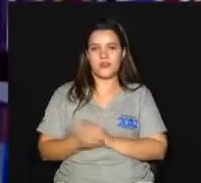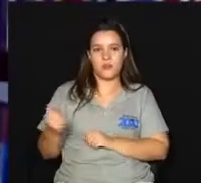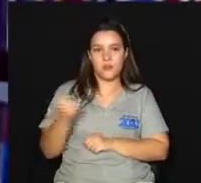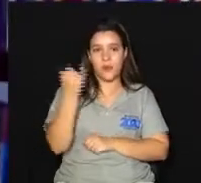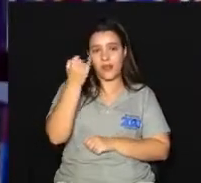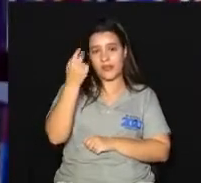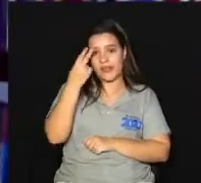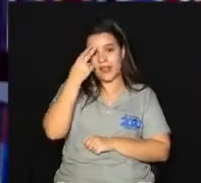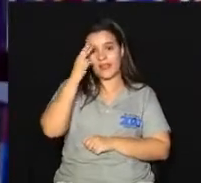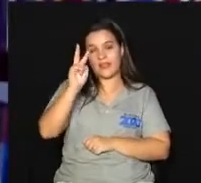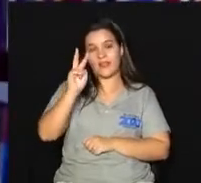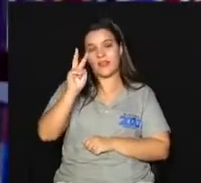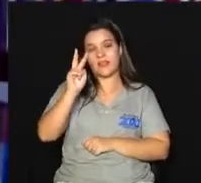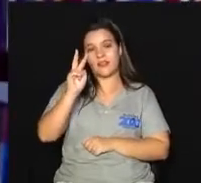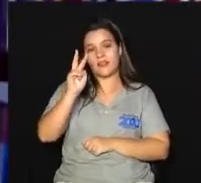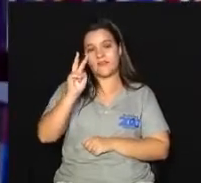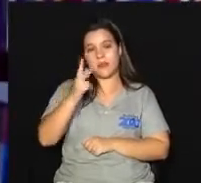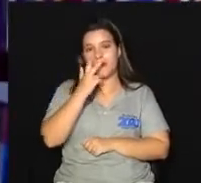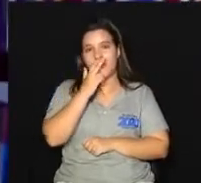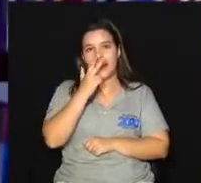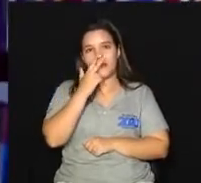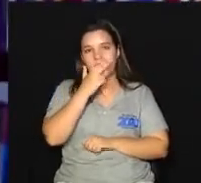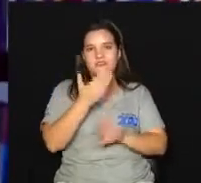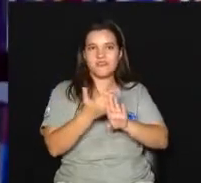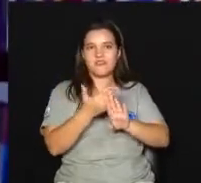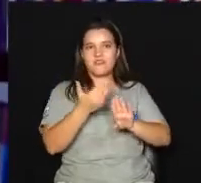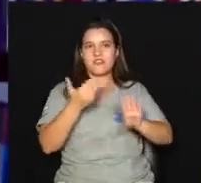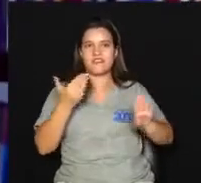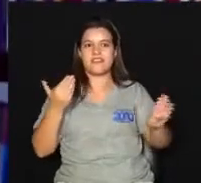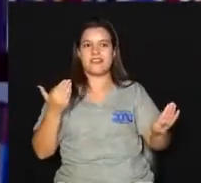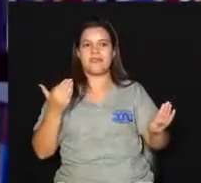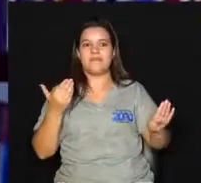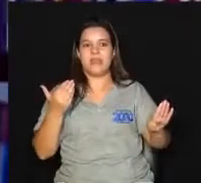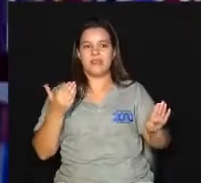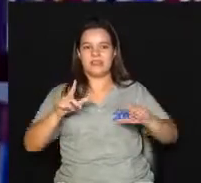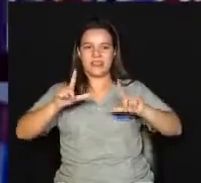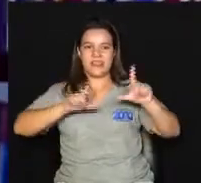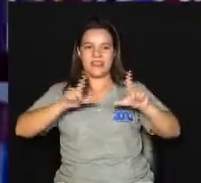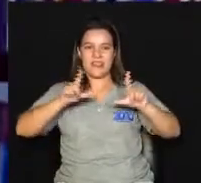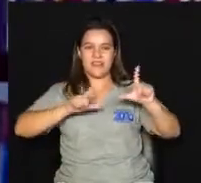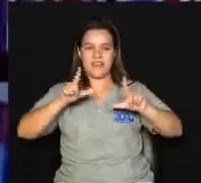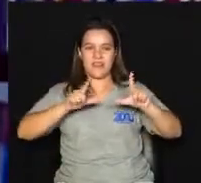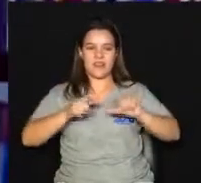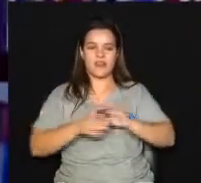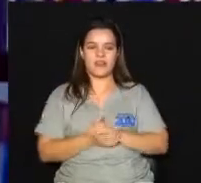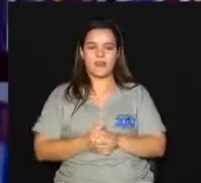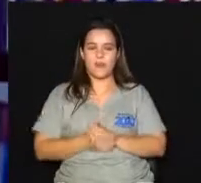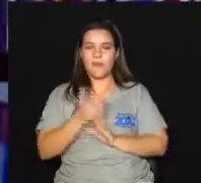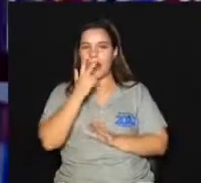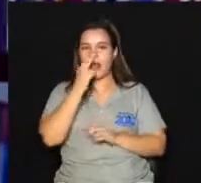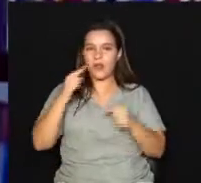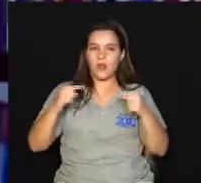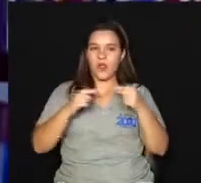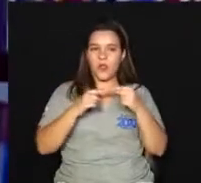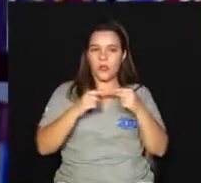também lembrar que esse afastamento das emissoras podem estar